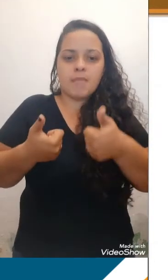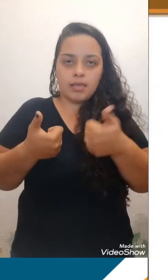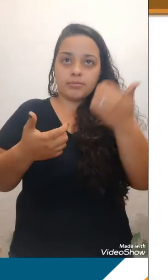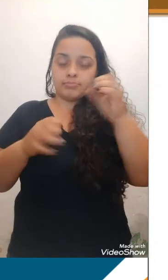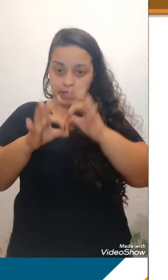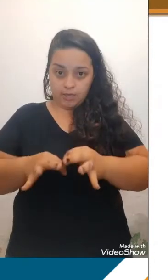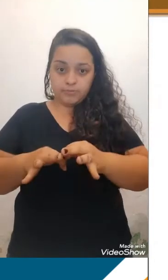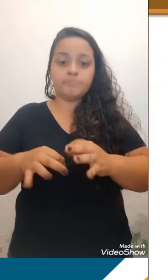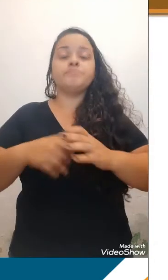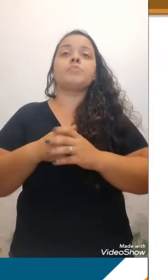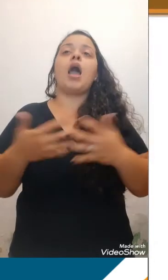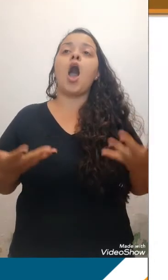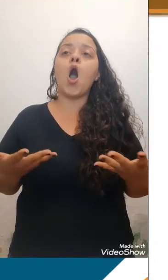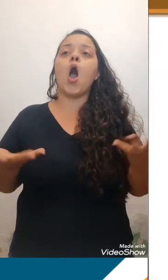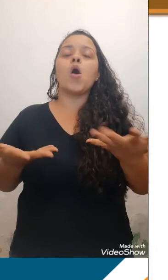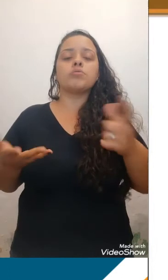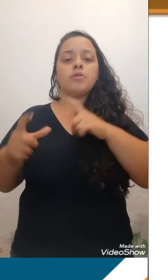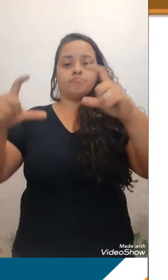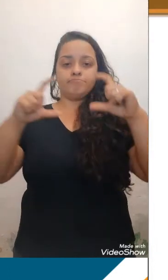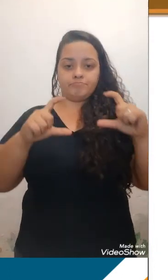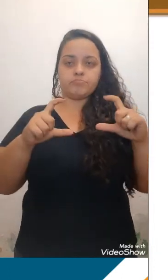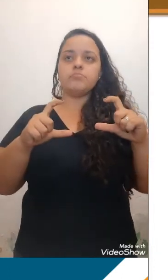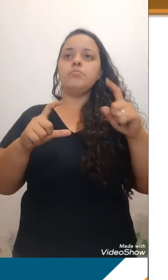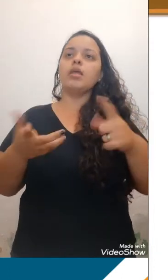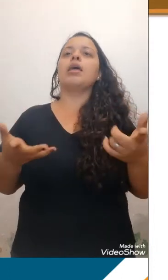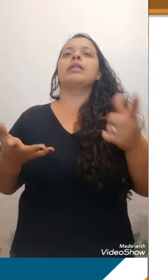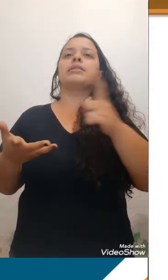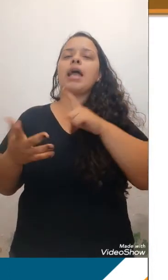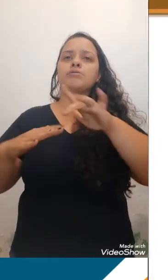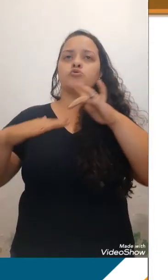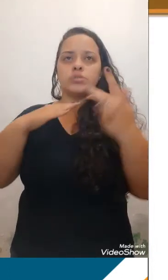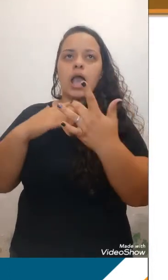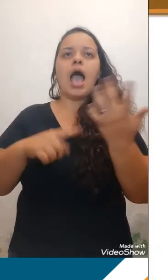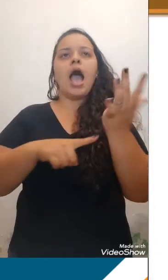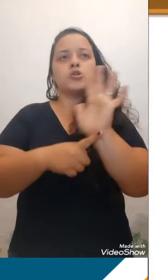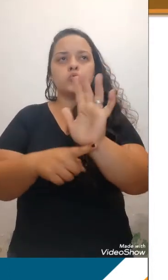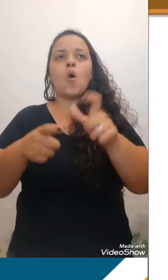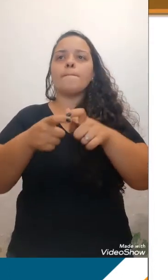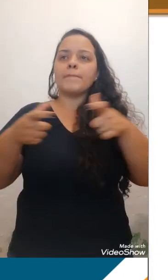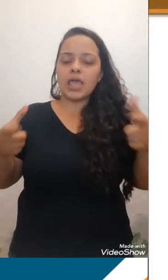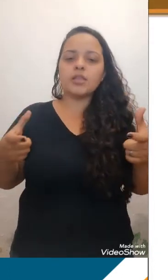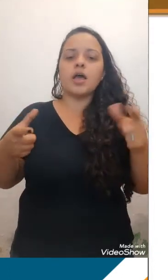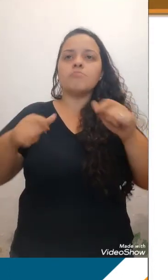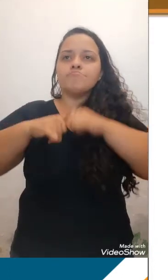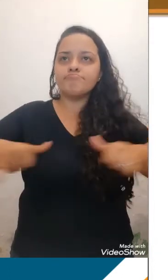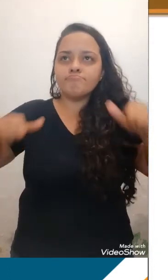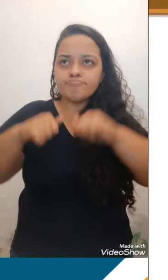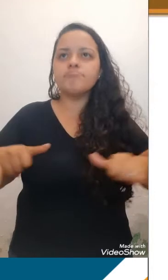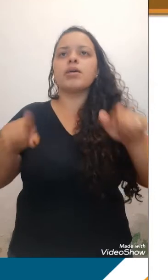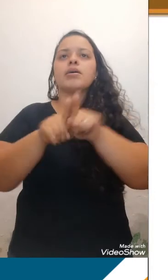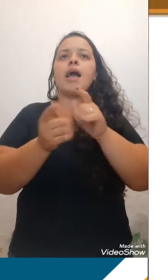defendido, tá certo? Agora vamos a esse parágrafo. Ademais, as redes sociais auxiliam no aumento